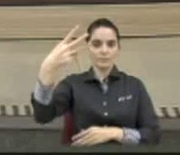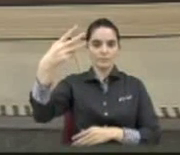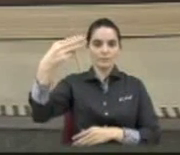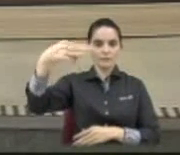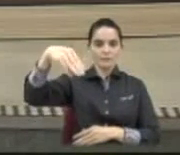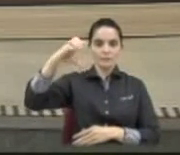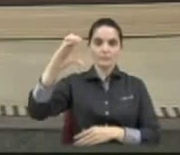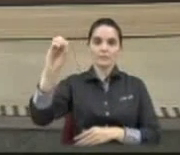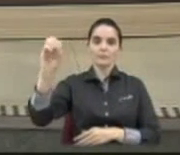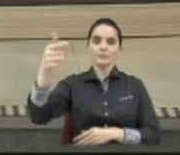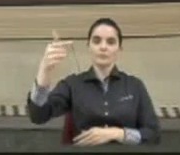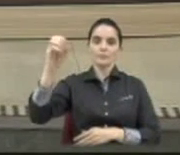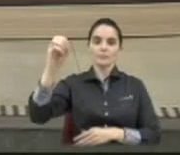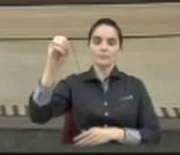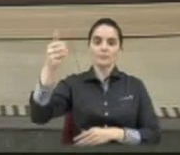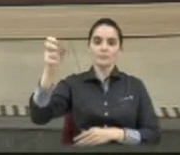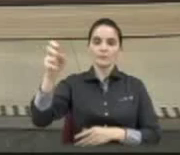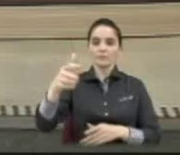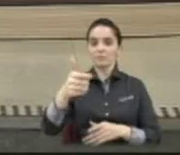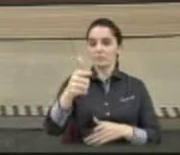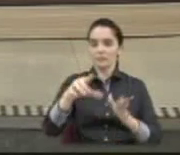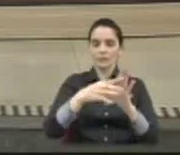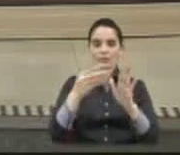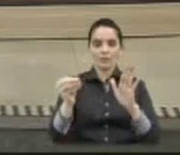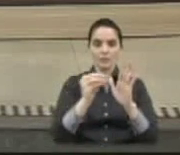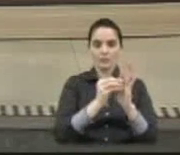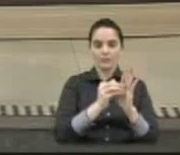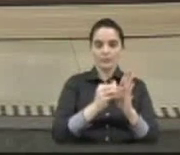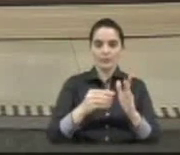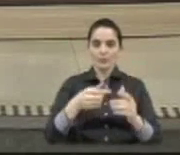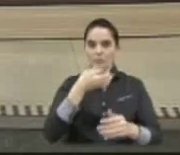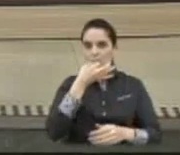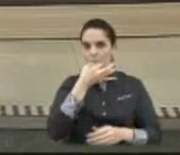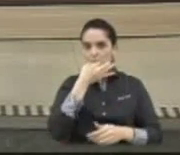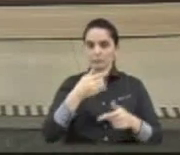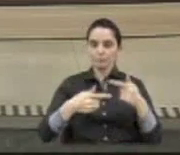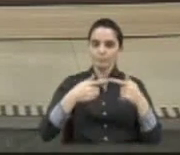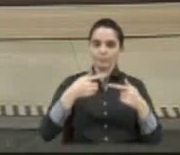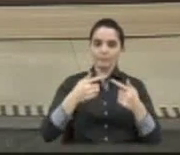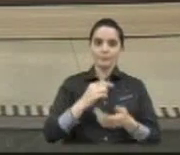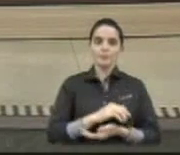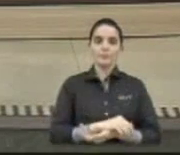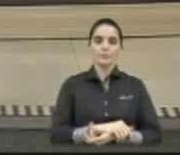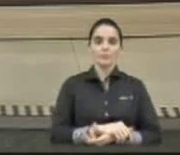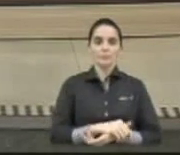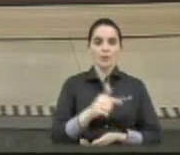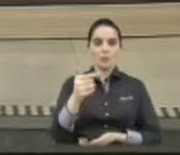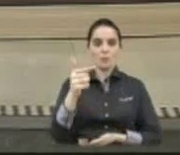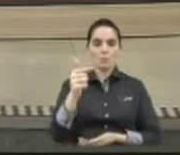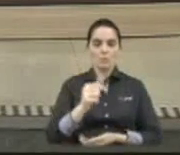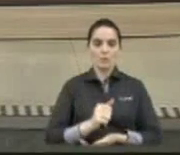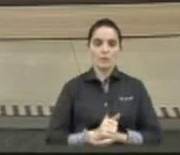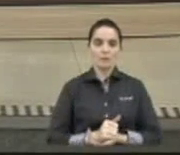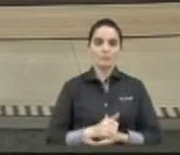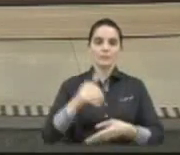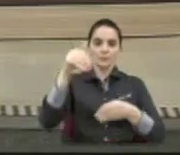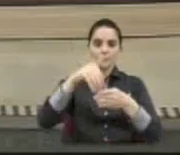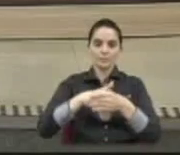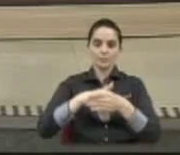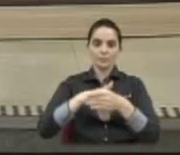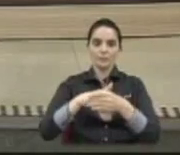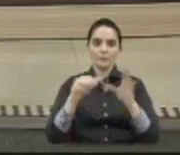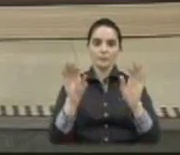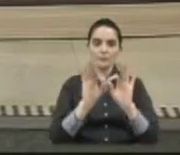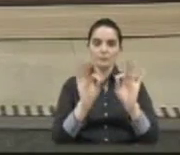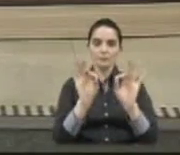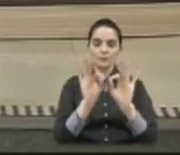contém emendas e o parecer é favorável. O projeto de lei 187/2015 está em discussão. Não havendo quem queira discutir, vai à votação. E